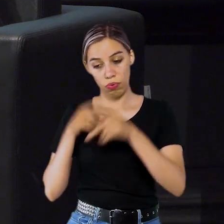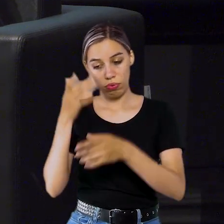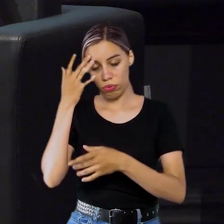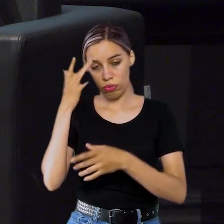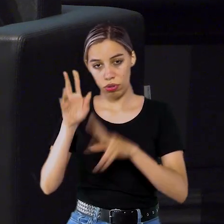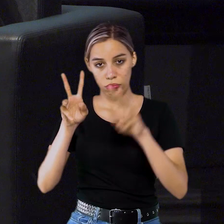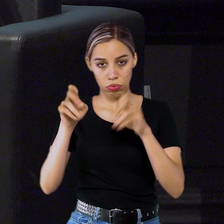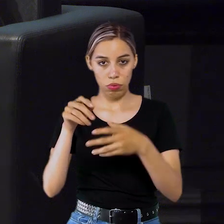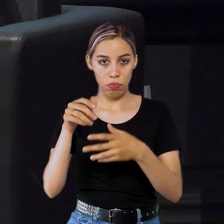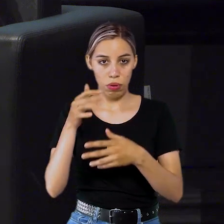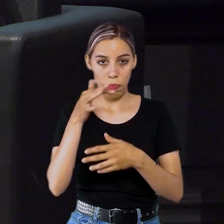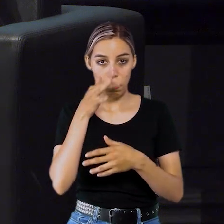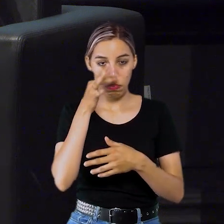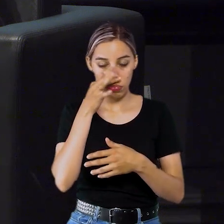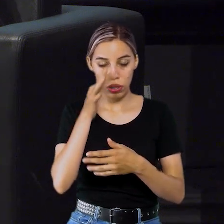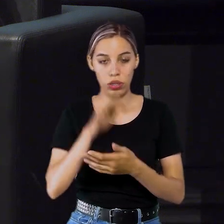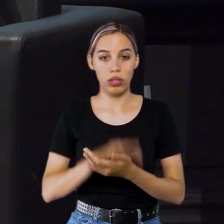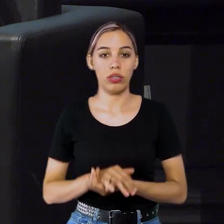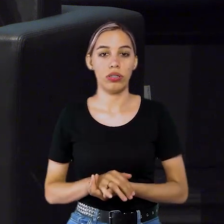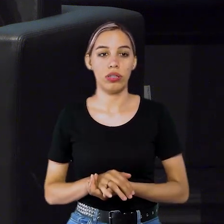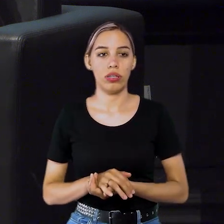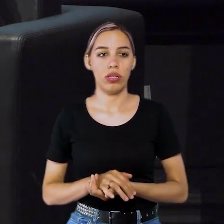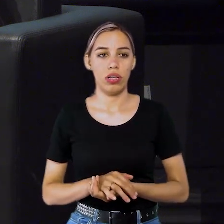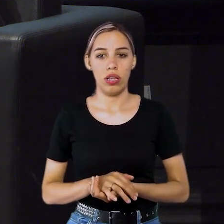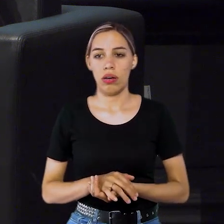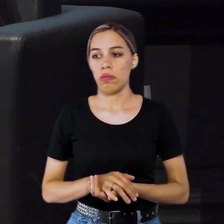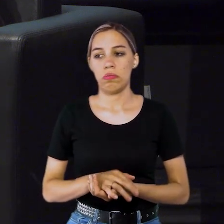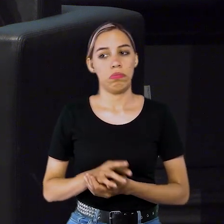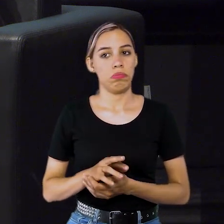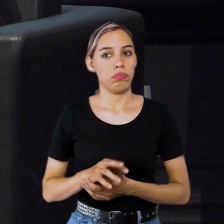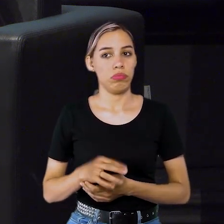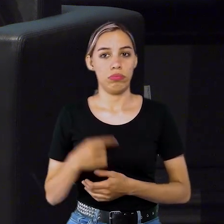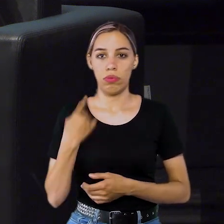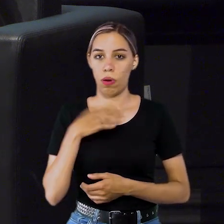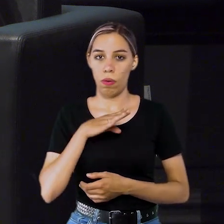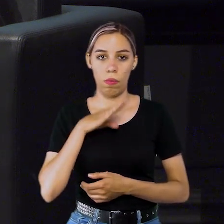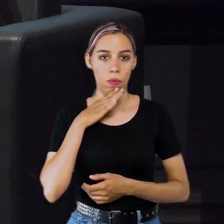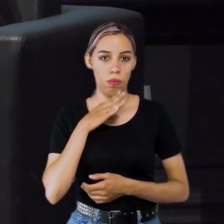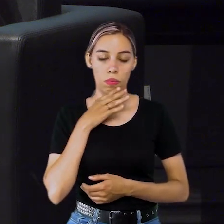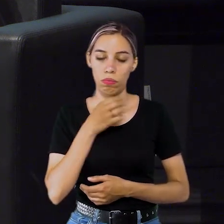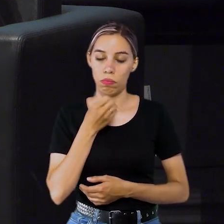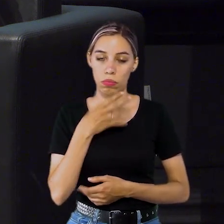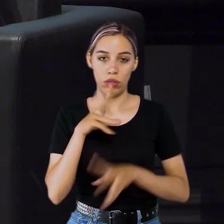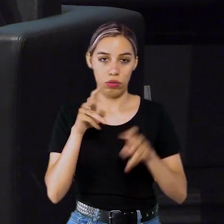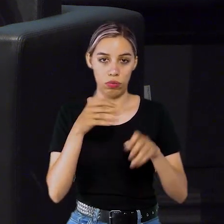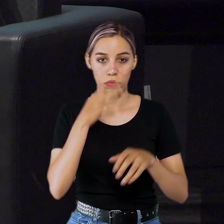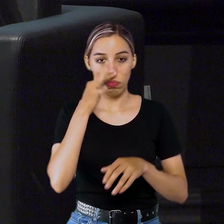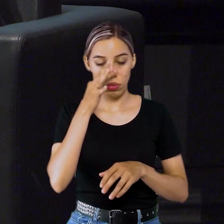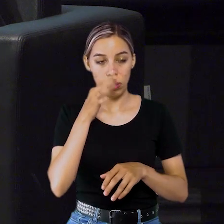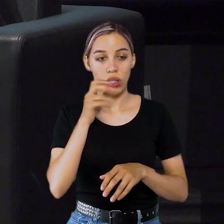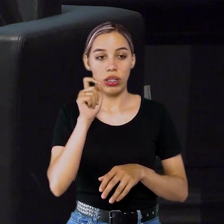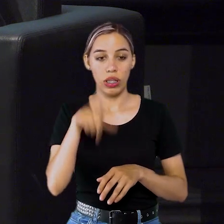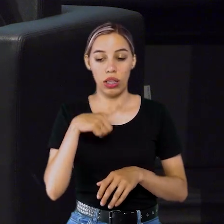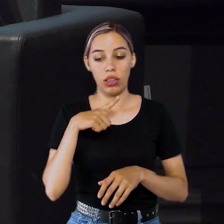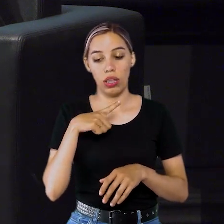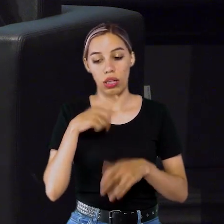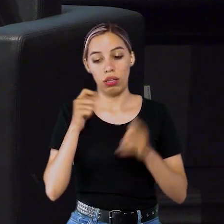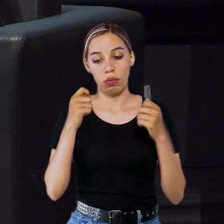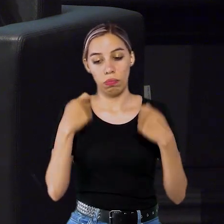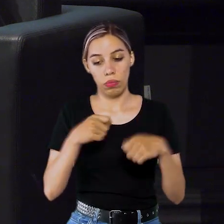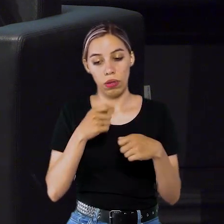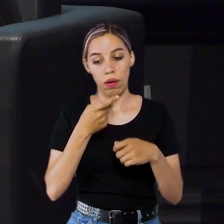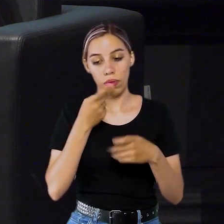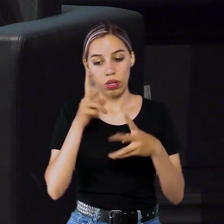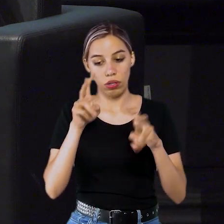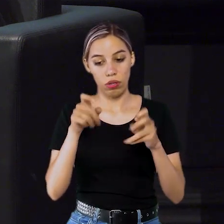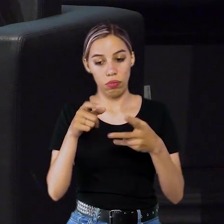essa não é uma planta que é do nosso povo que a gente utiliza, né? Então, eu acho que, se for para falar disso, quem tem que falar também é o